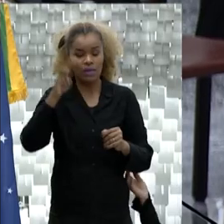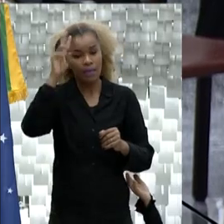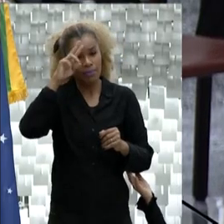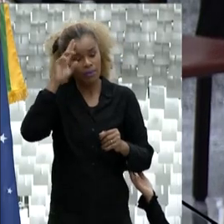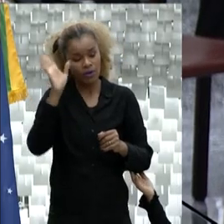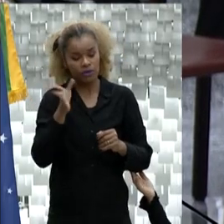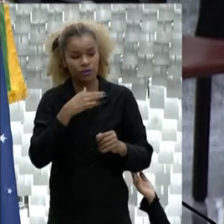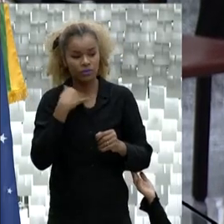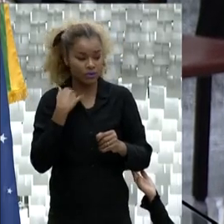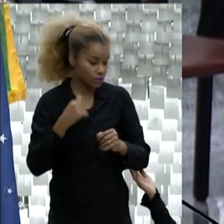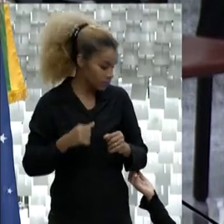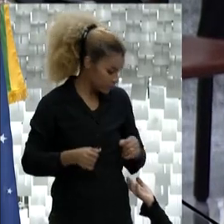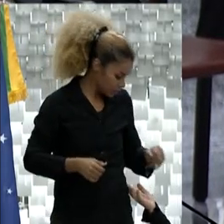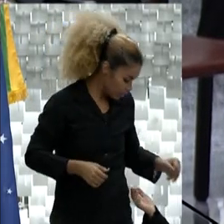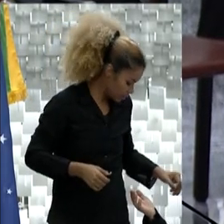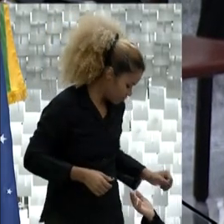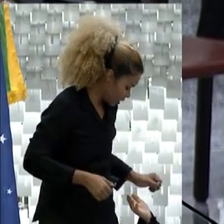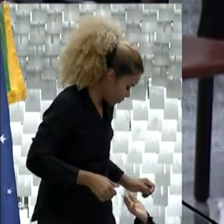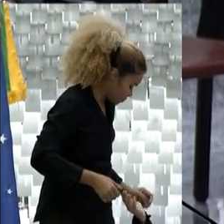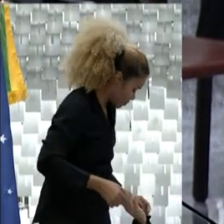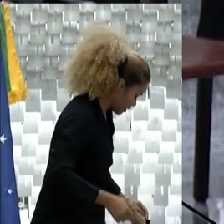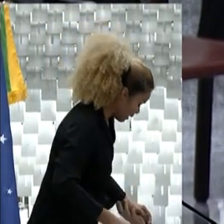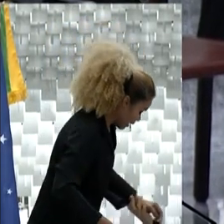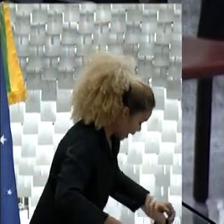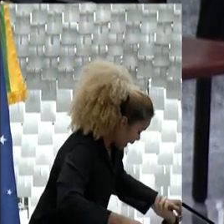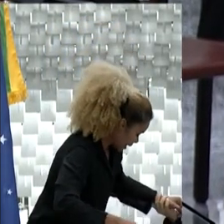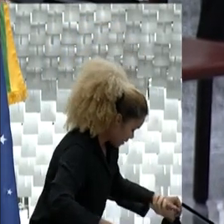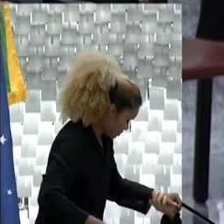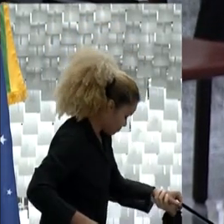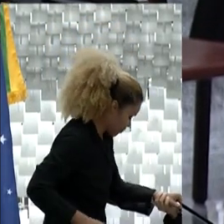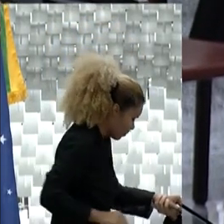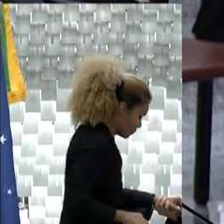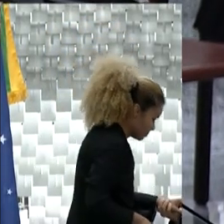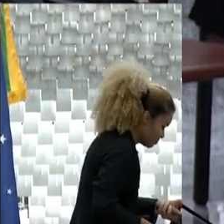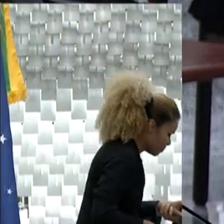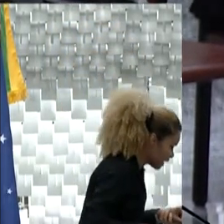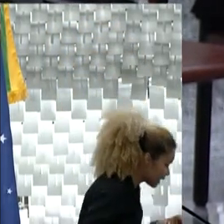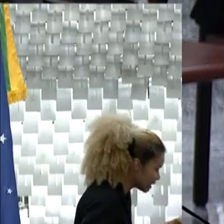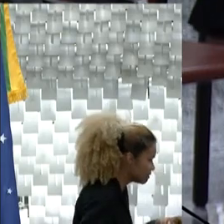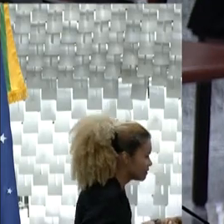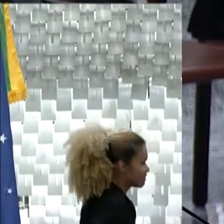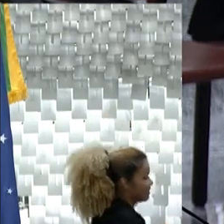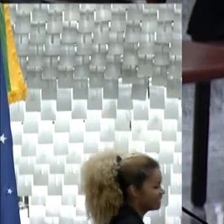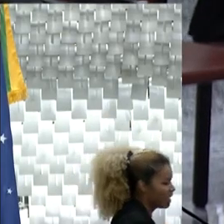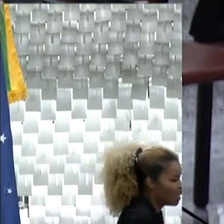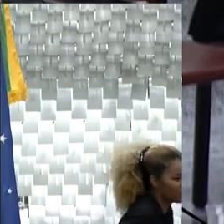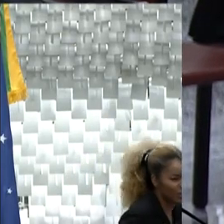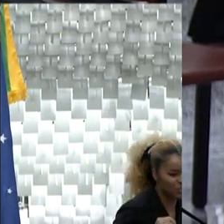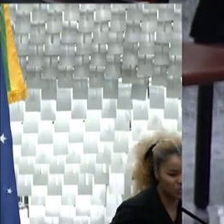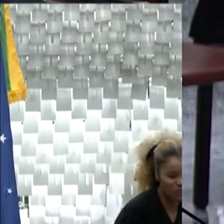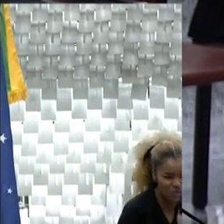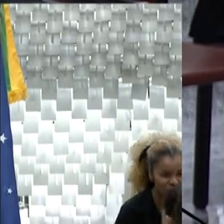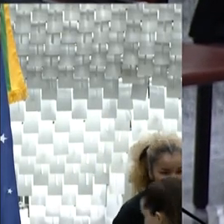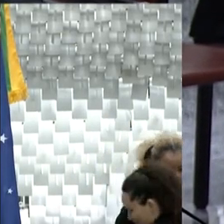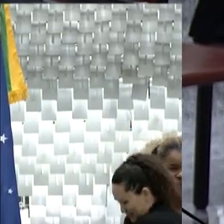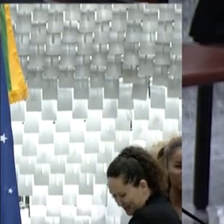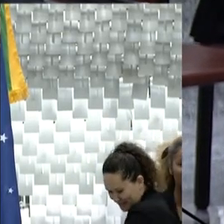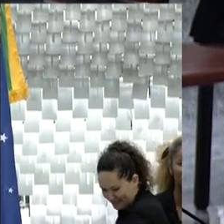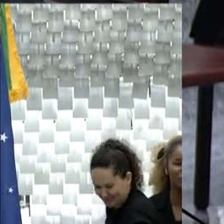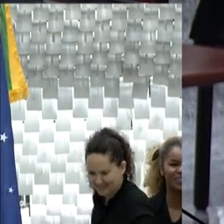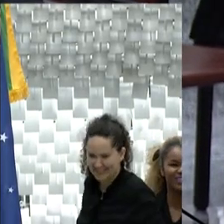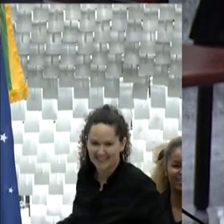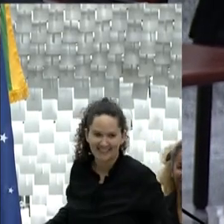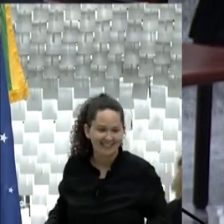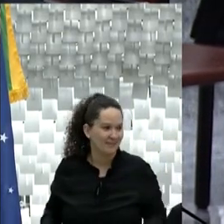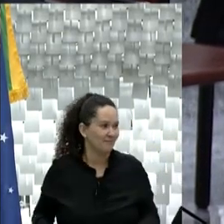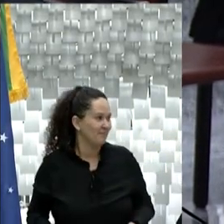Alberto Menezes de Direito, o ministro Teori Zavascki. Os ministros que aqui ainda estão a engrandecer o nome dessa